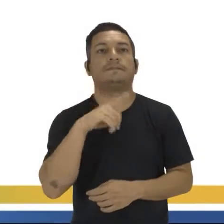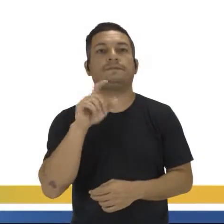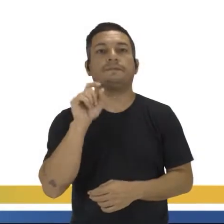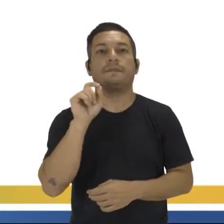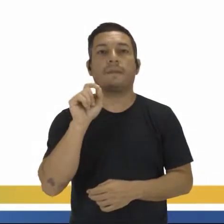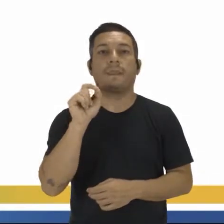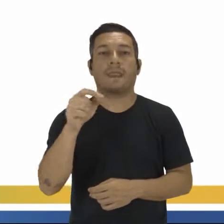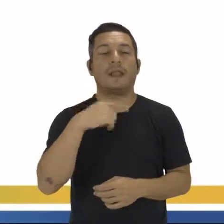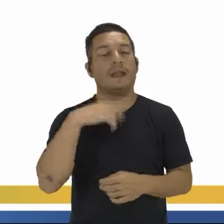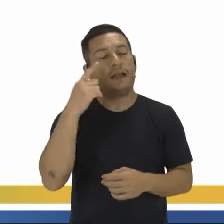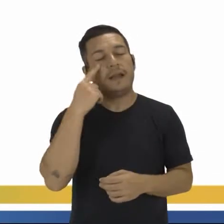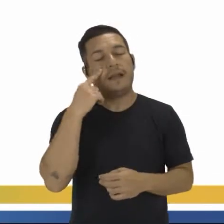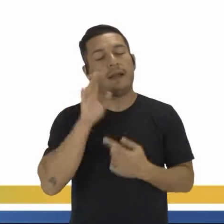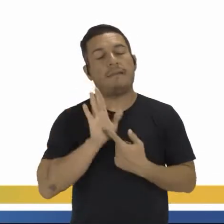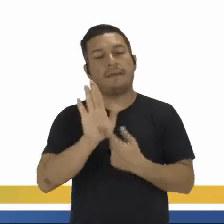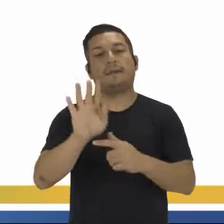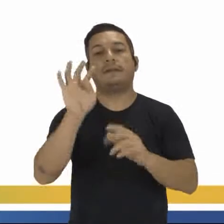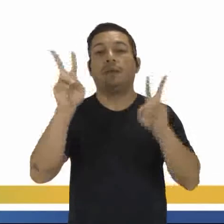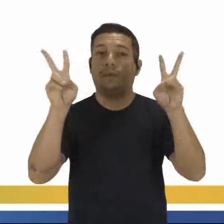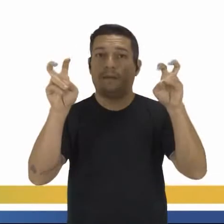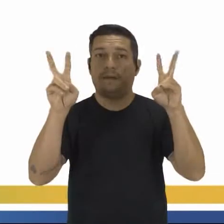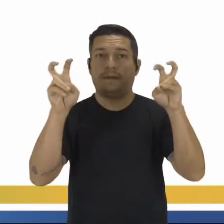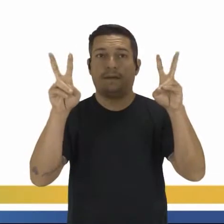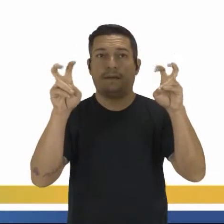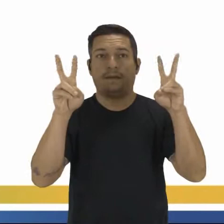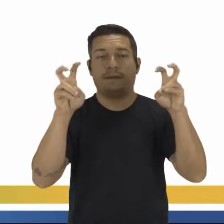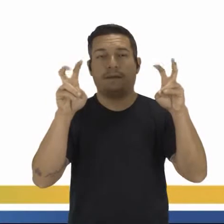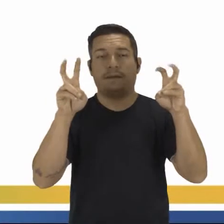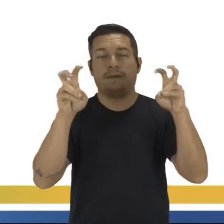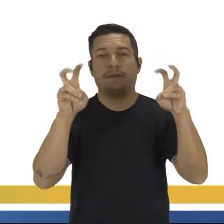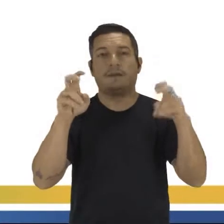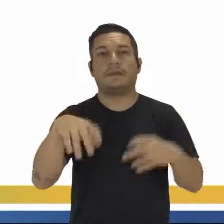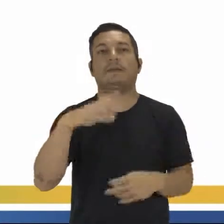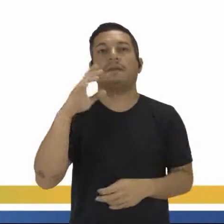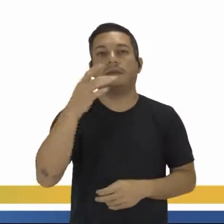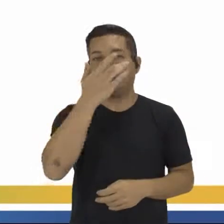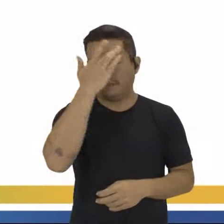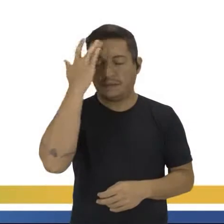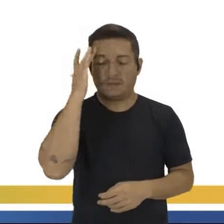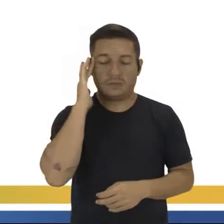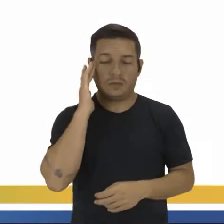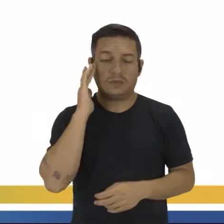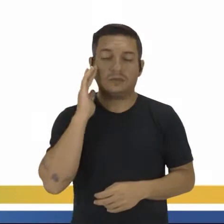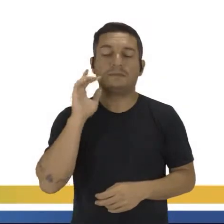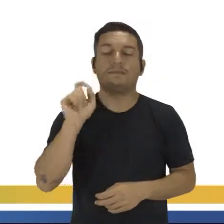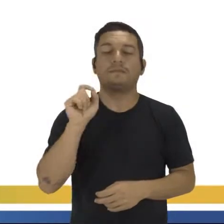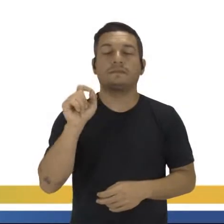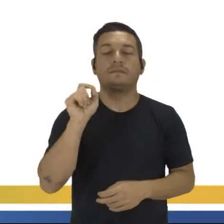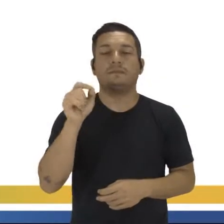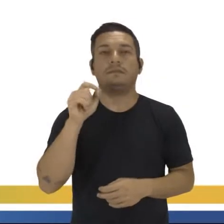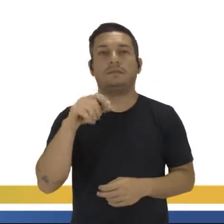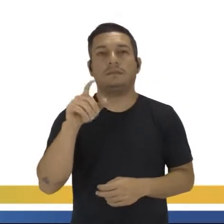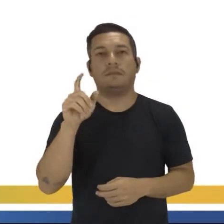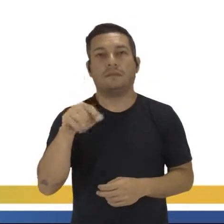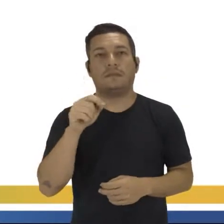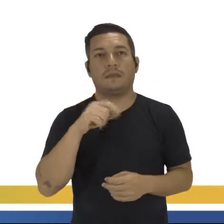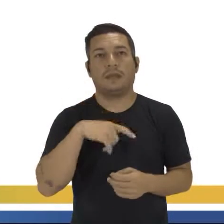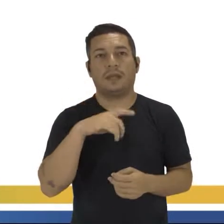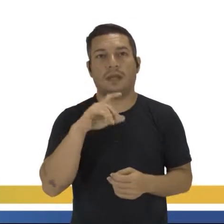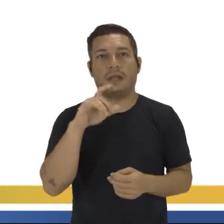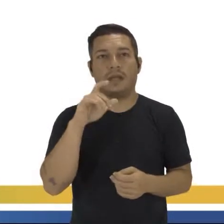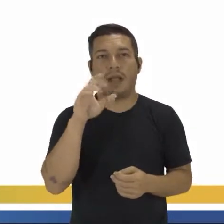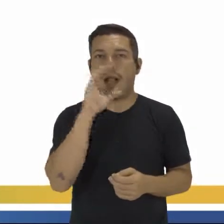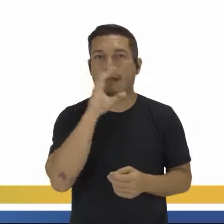já é apresentado o tema. Veja que quando diz ali nenhum contribuinte seria contrário à implantação da lei